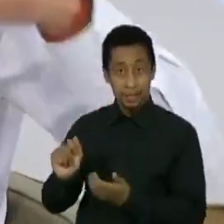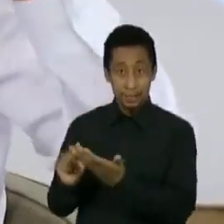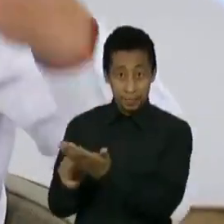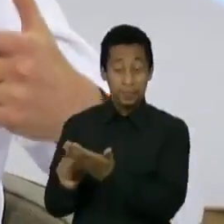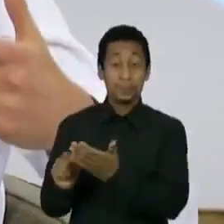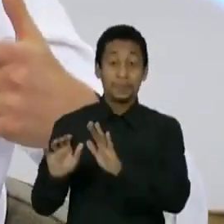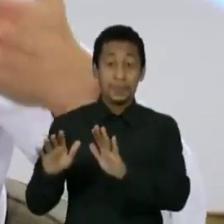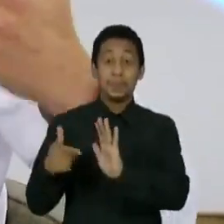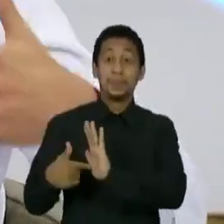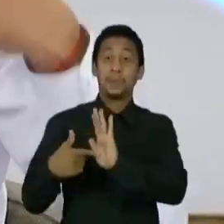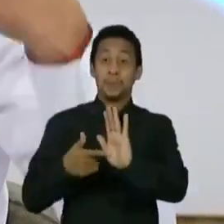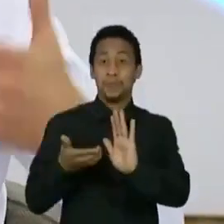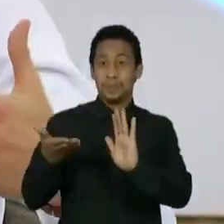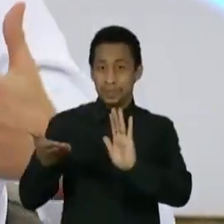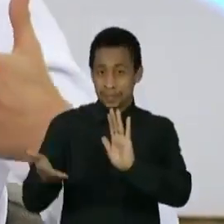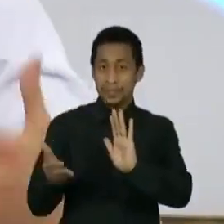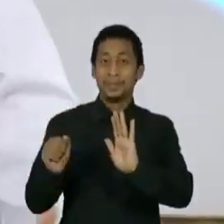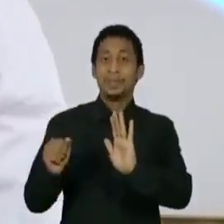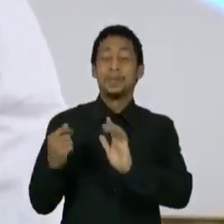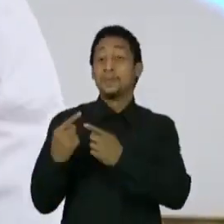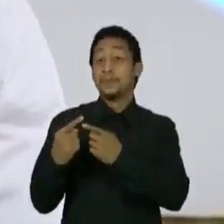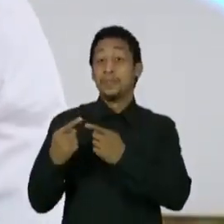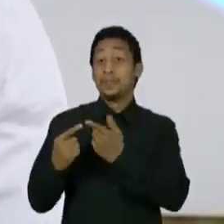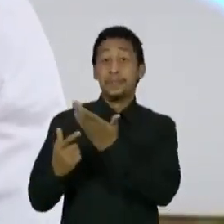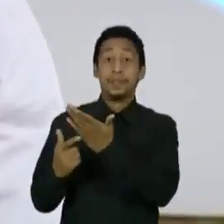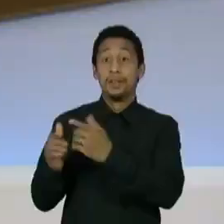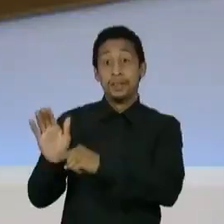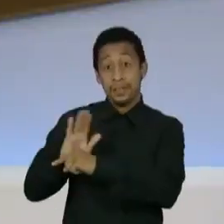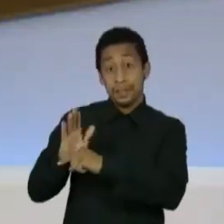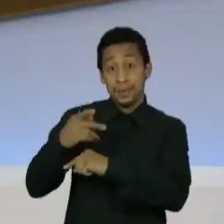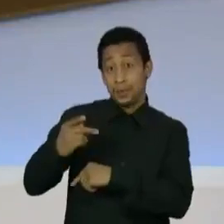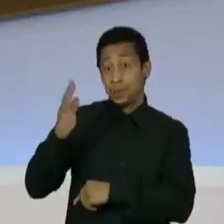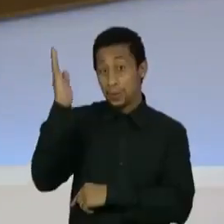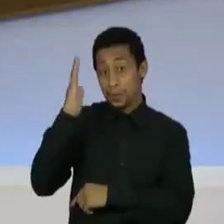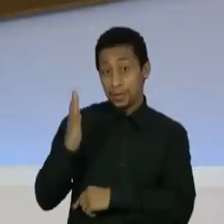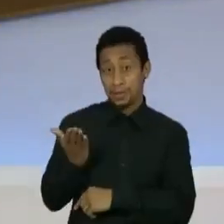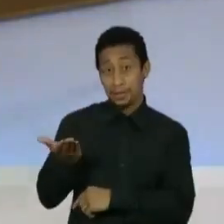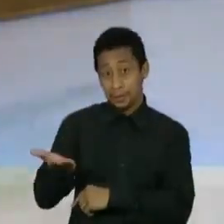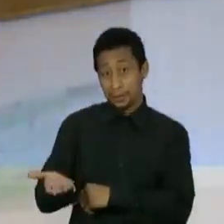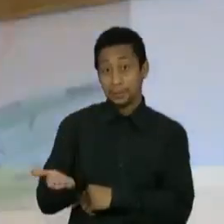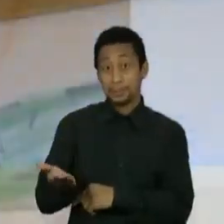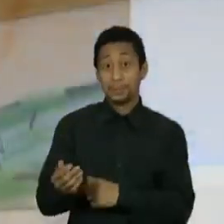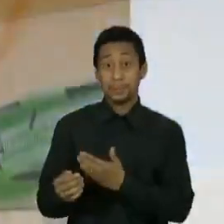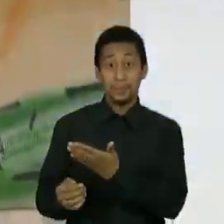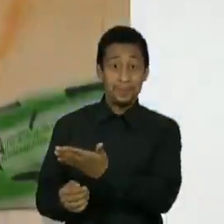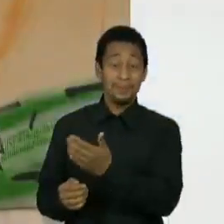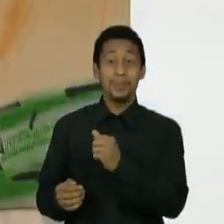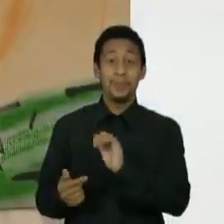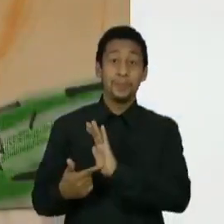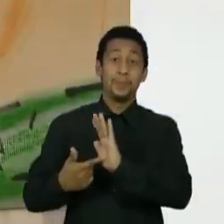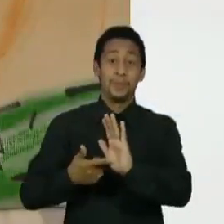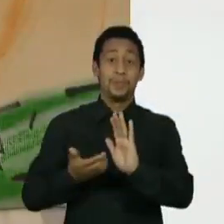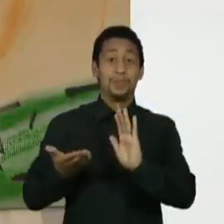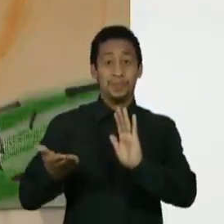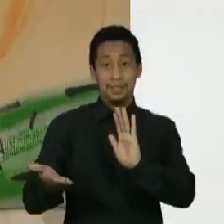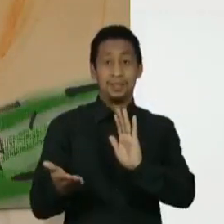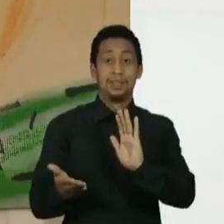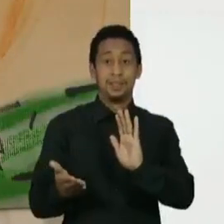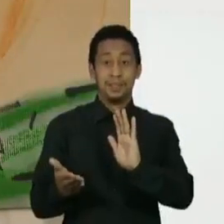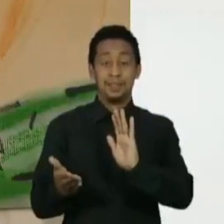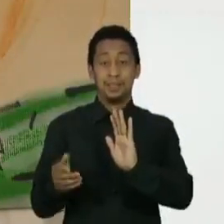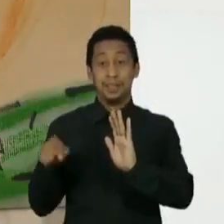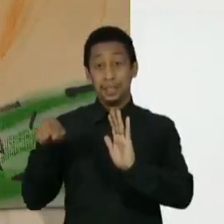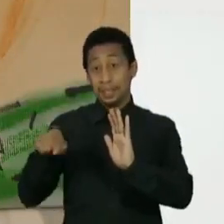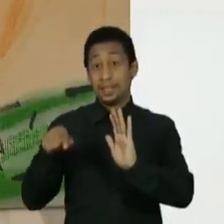filme sintetiza A minha relação com o cinema brasileiro sabe Ah eu acho que eu sou um cara que